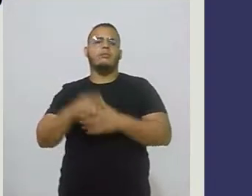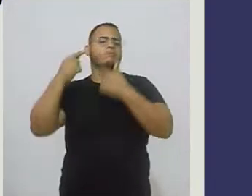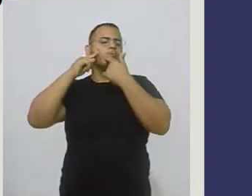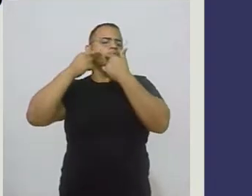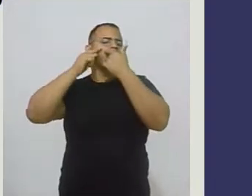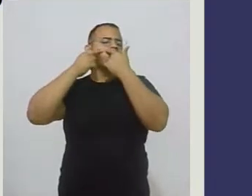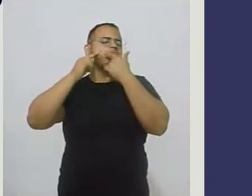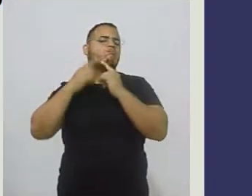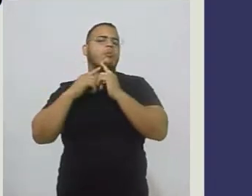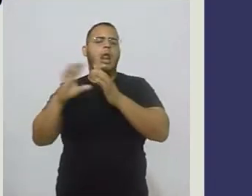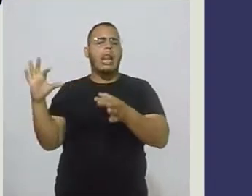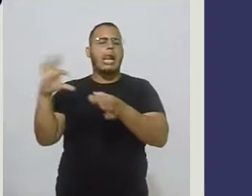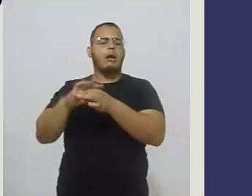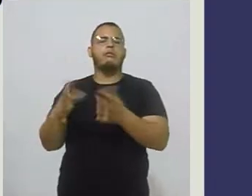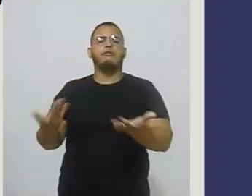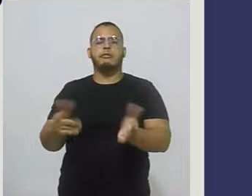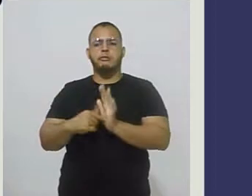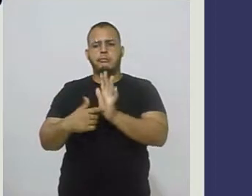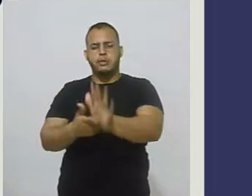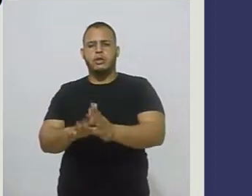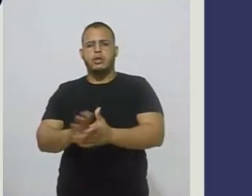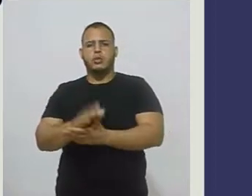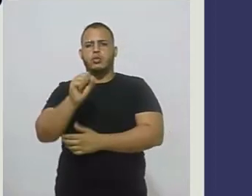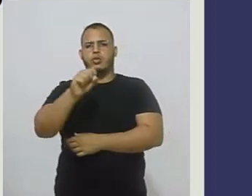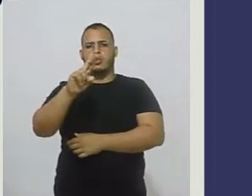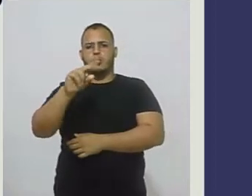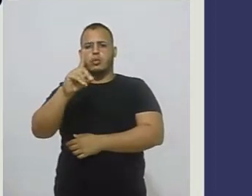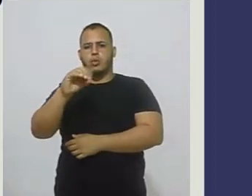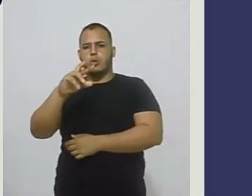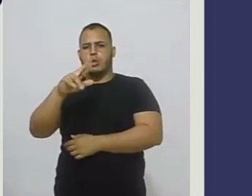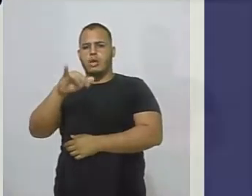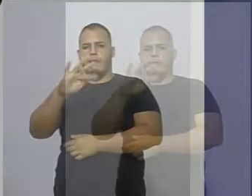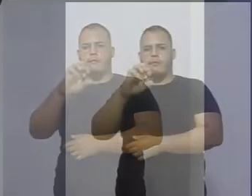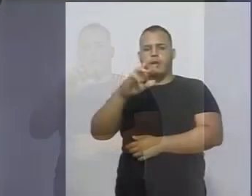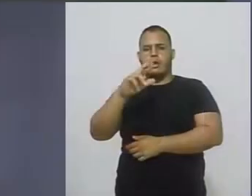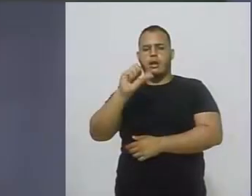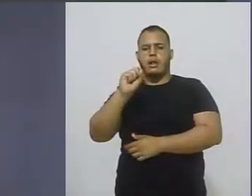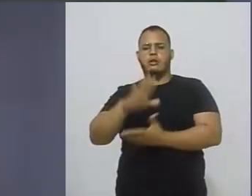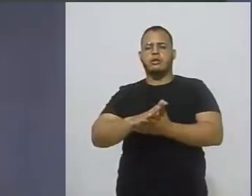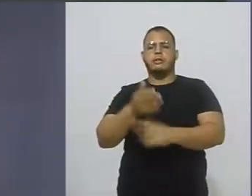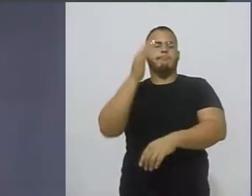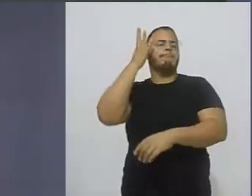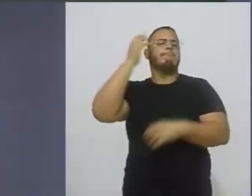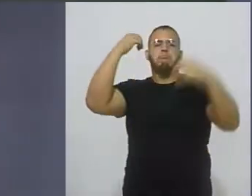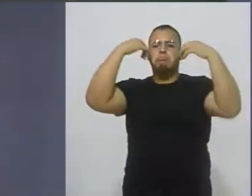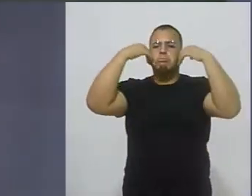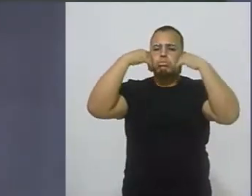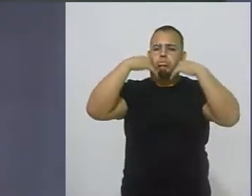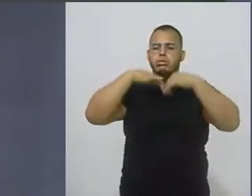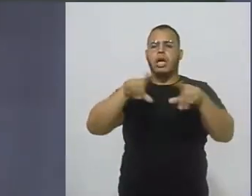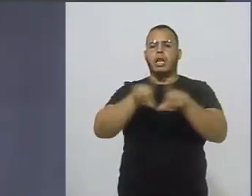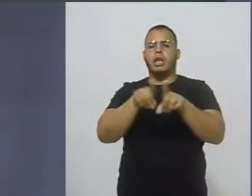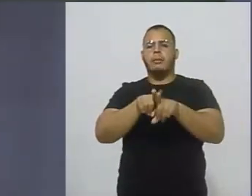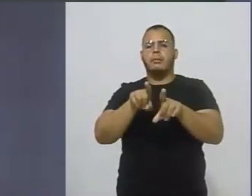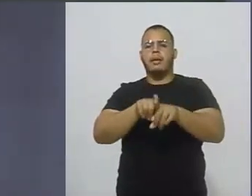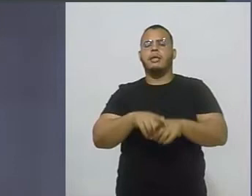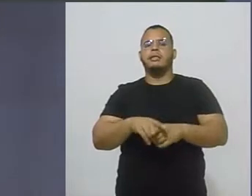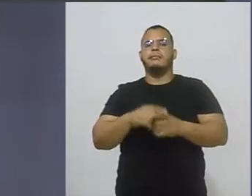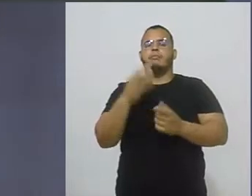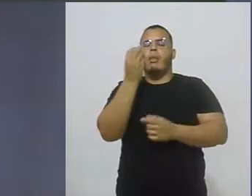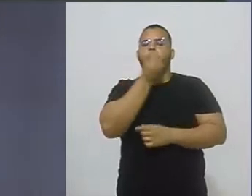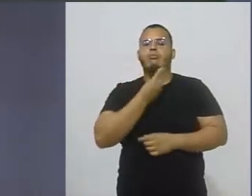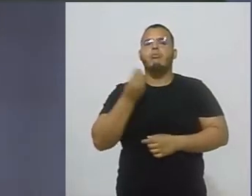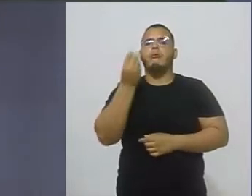cravos, está diretamente ligado. Sudoríferas, que são as glândulas do suor. As salivares, né, que são as glândulas que vão estar produzindo